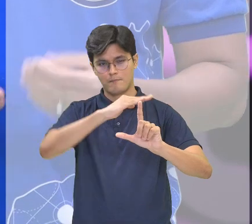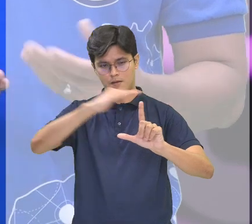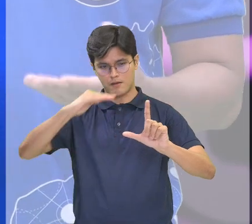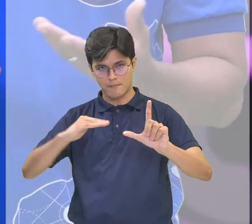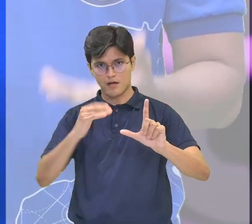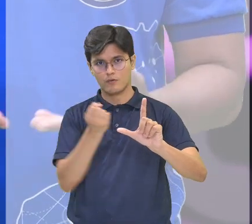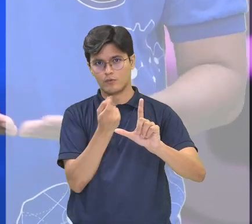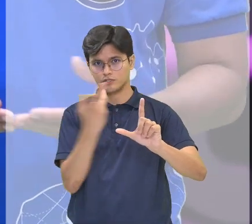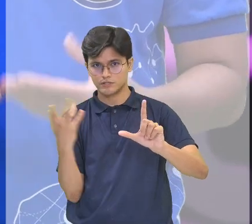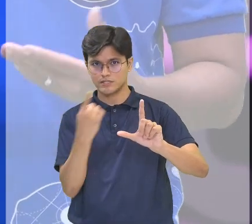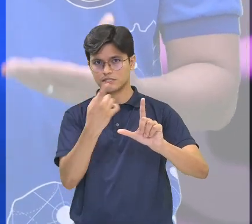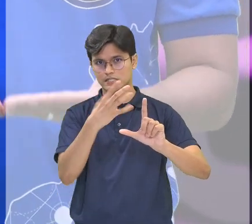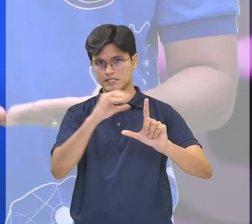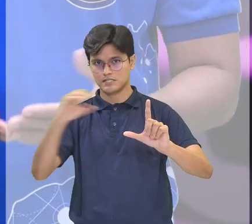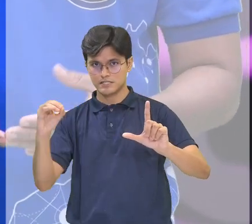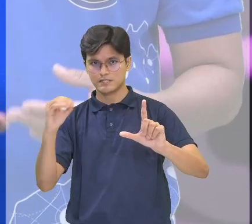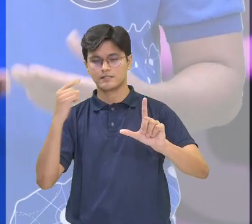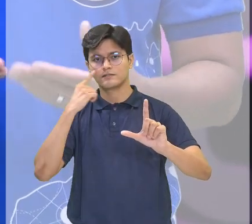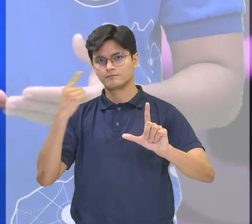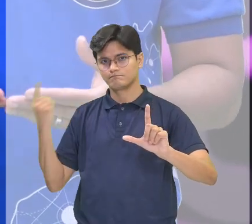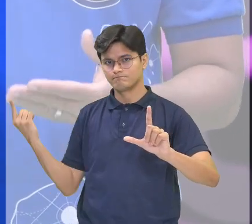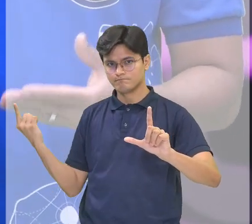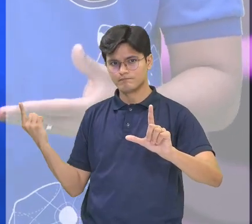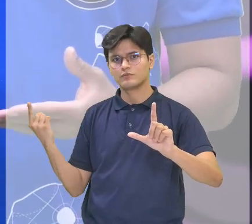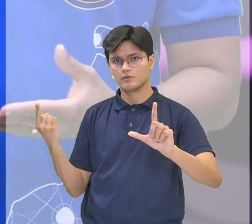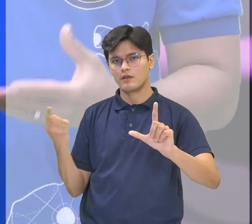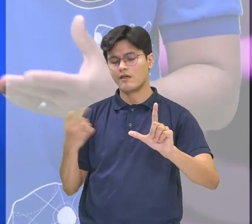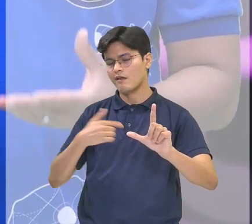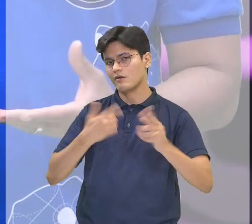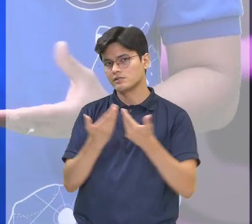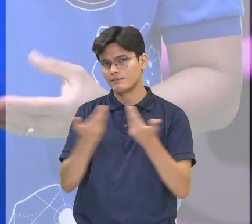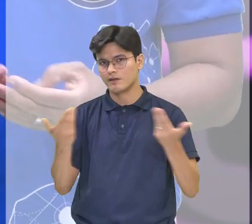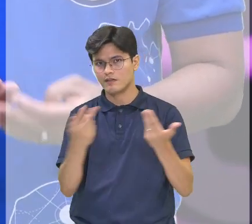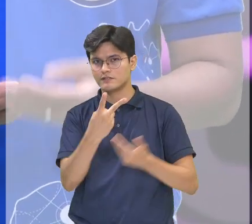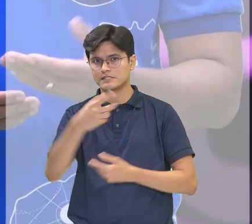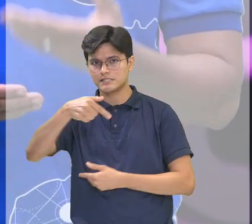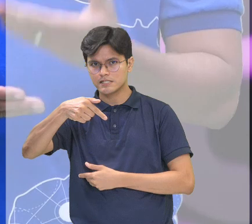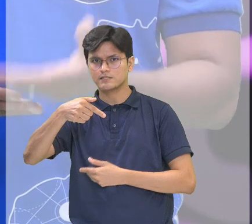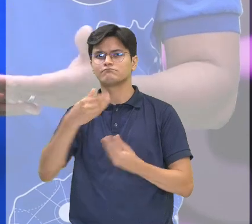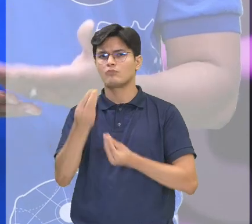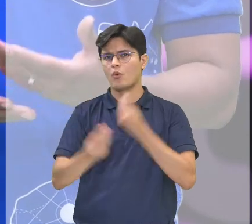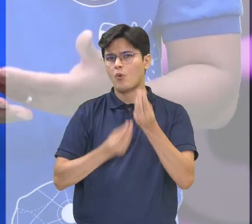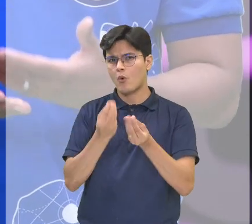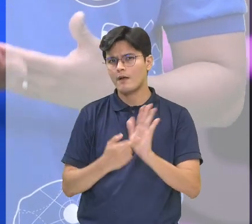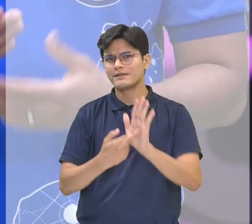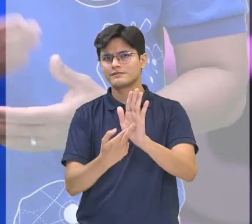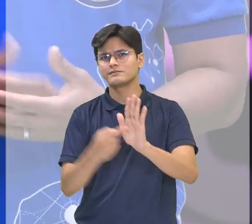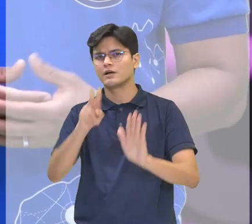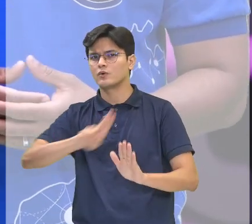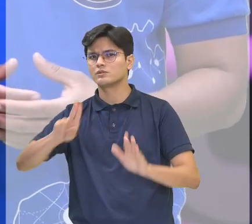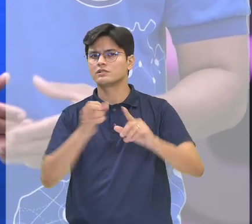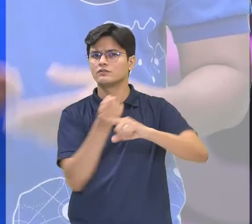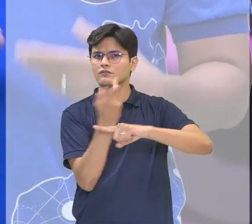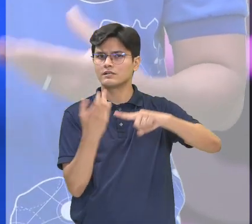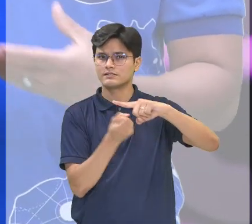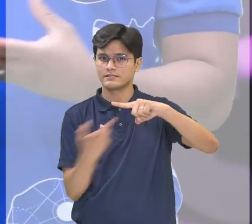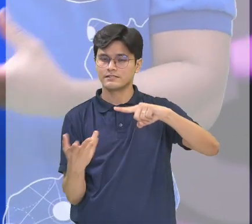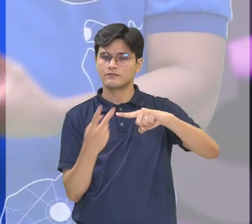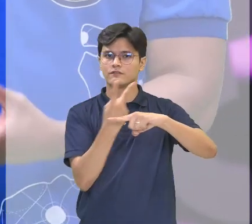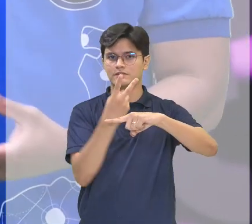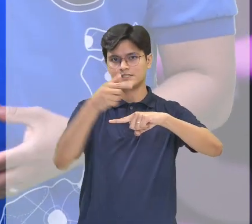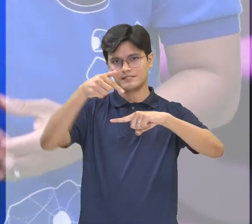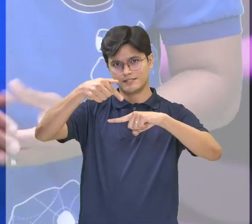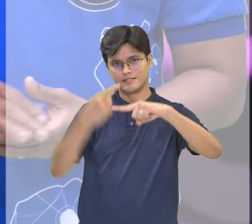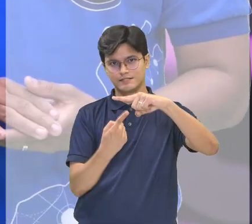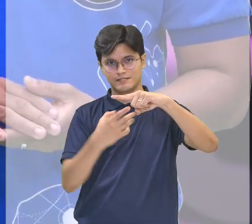27. Então, qual é a fração que representa esses 27 pedaços? Seria 27 dividido por 100. Em